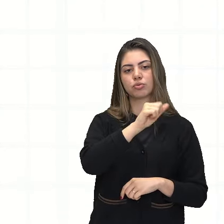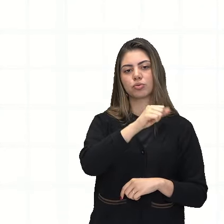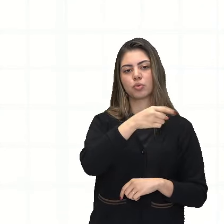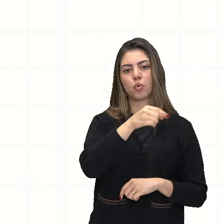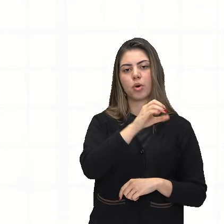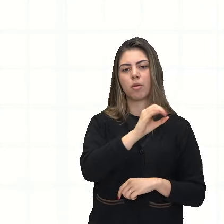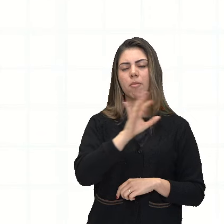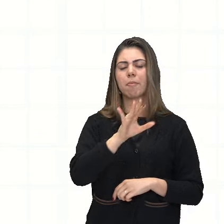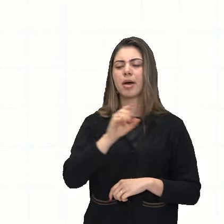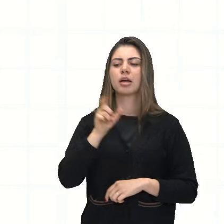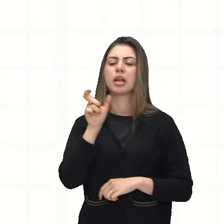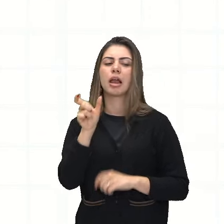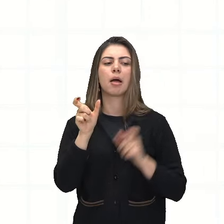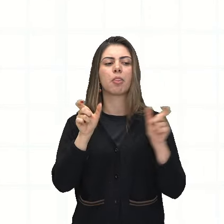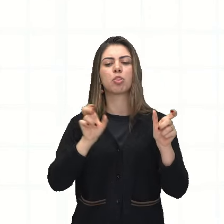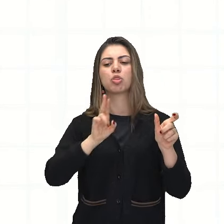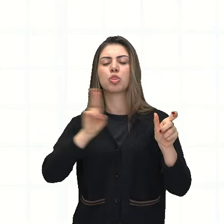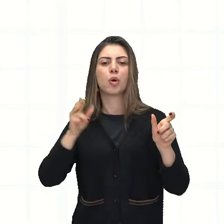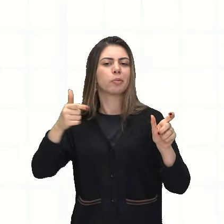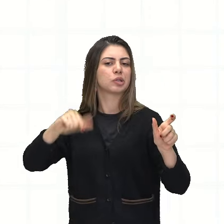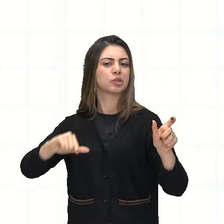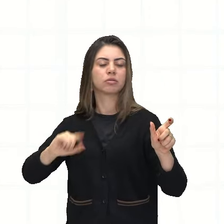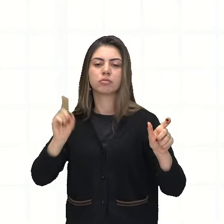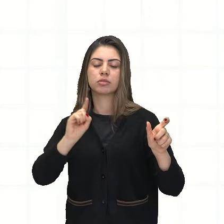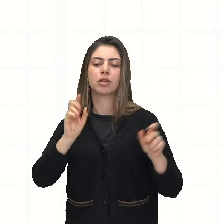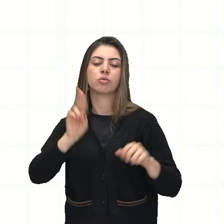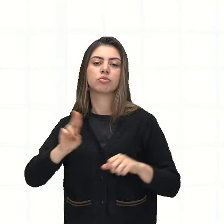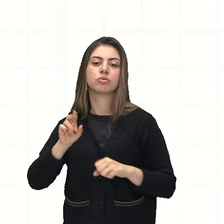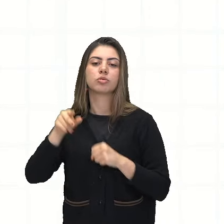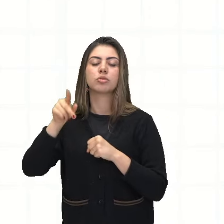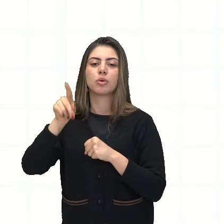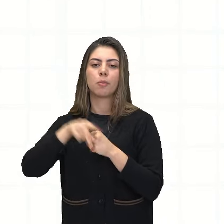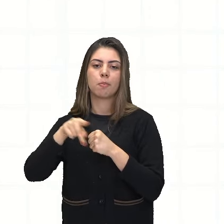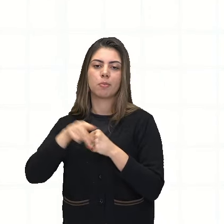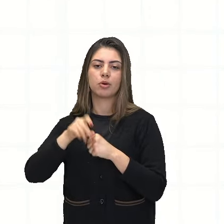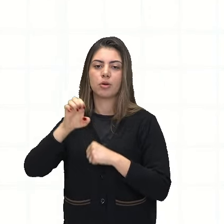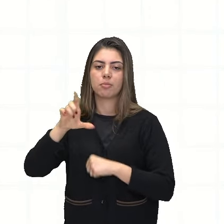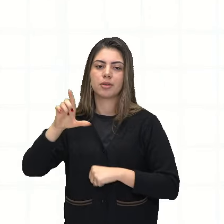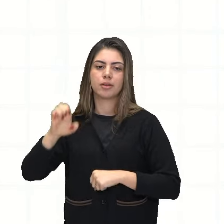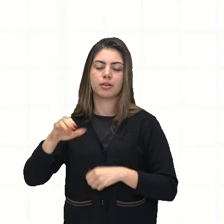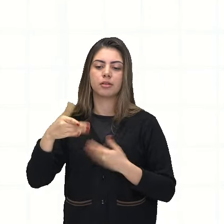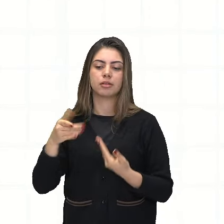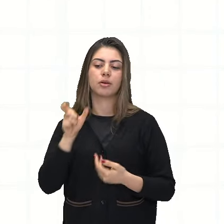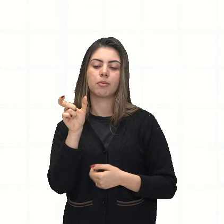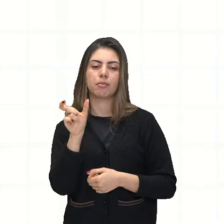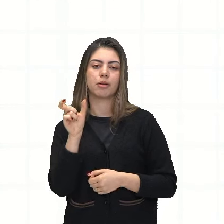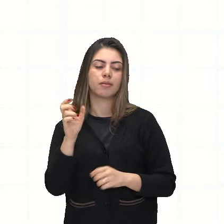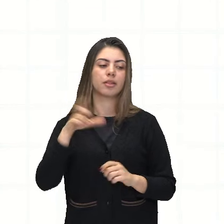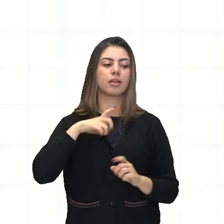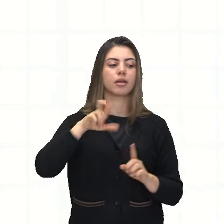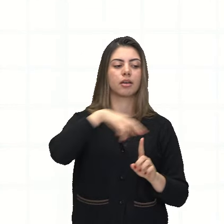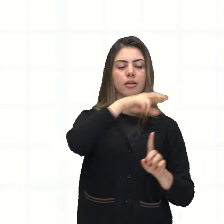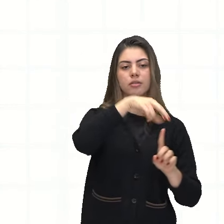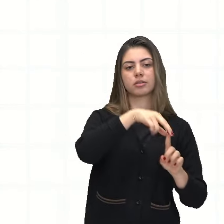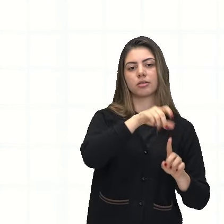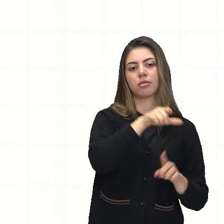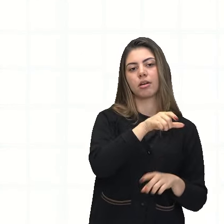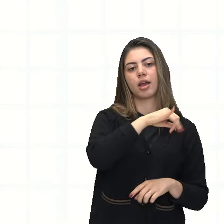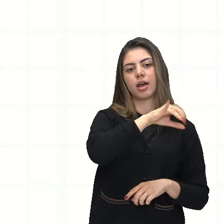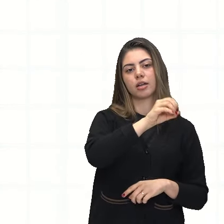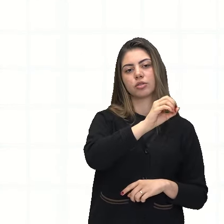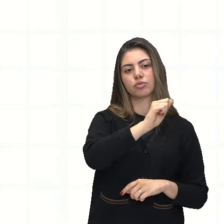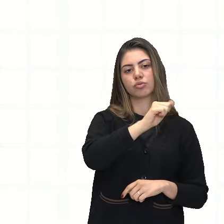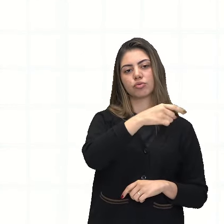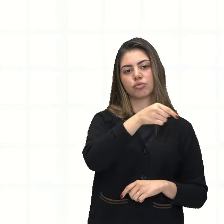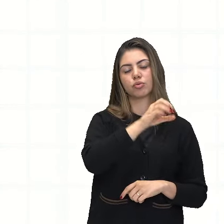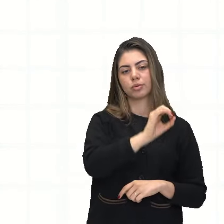a palavra João, usou o pronome ele. E esse ele está fazendo uma retomada